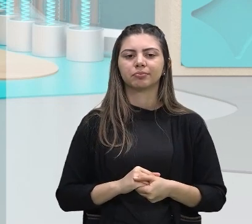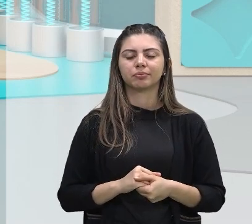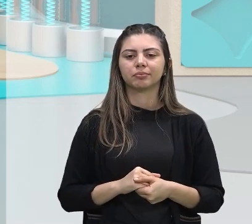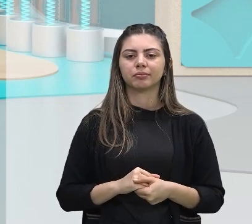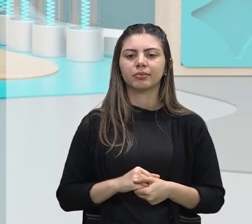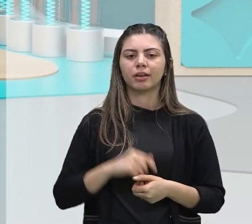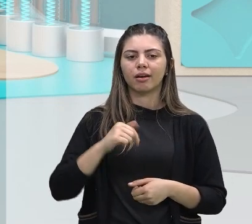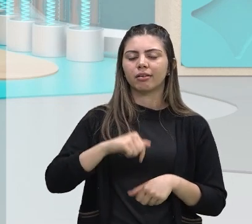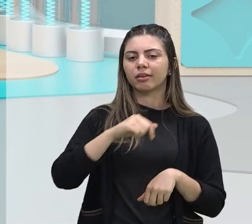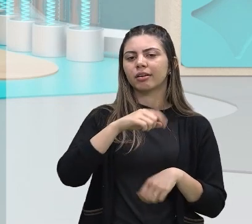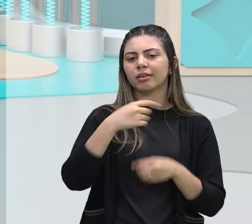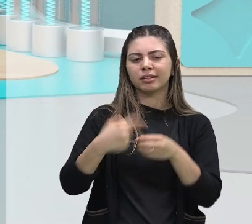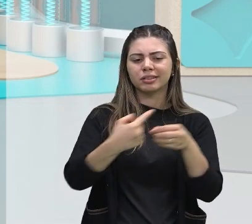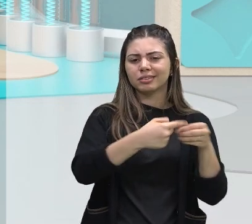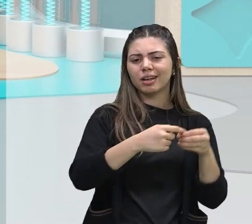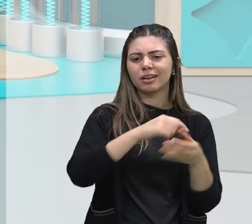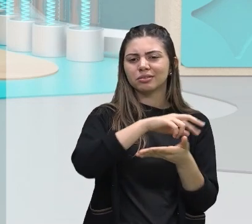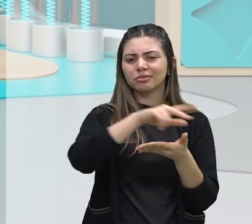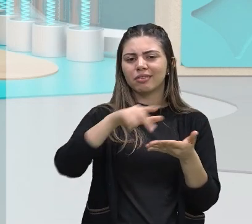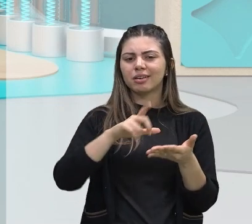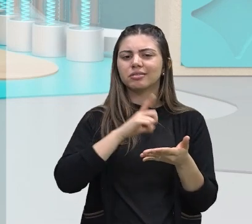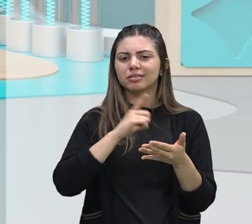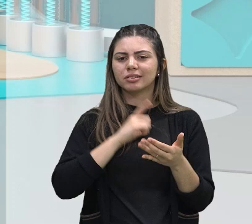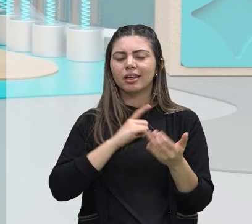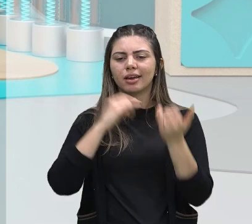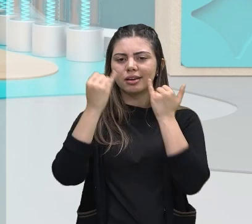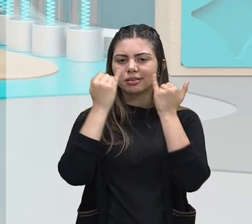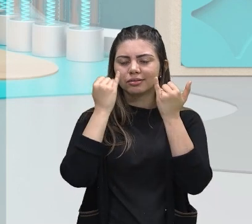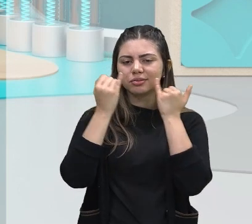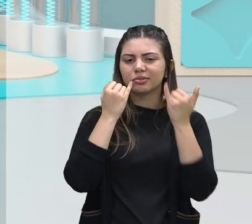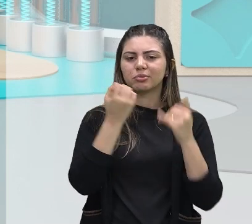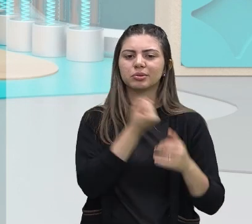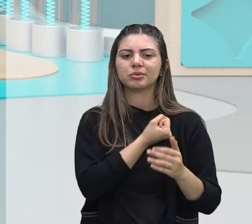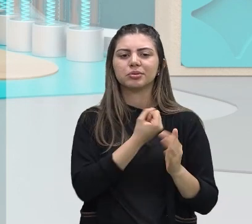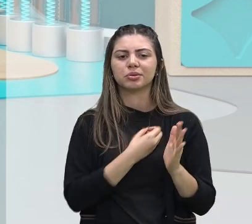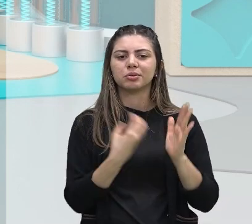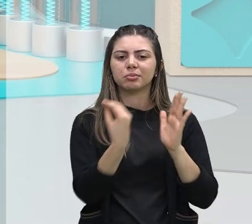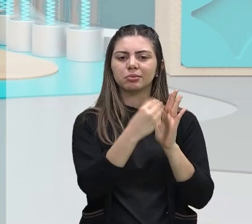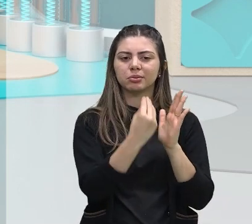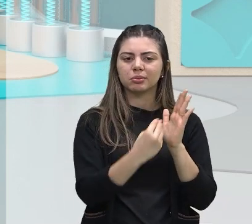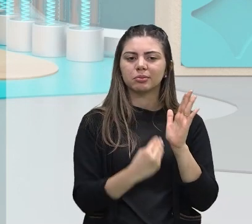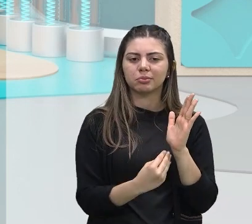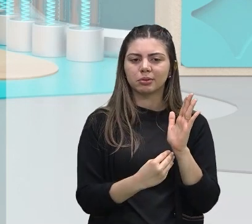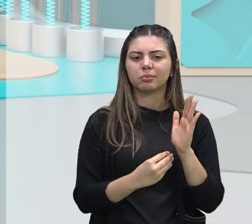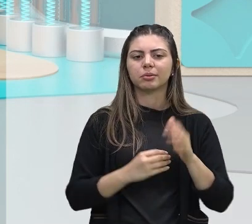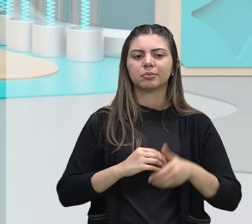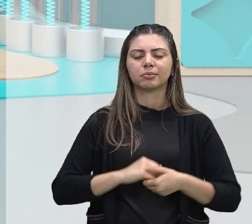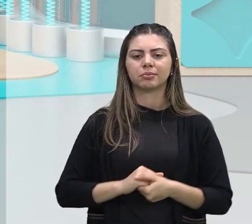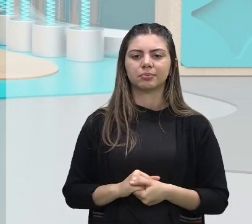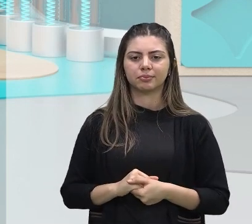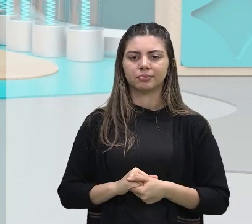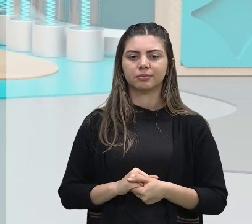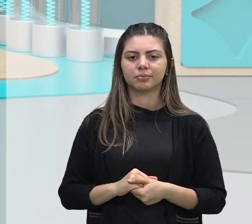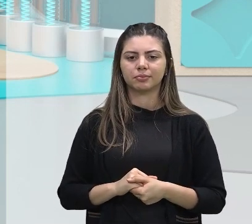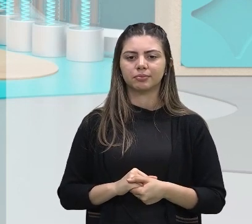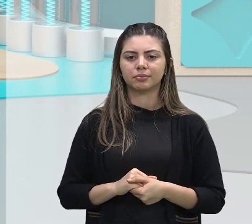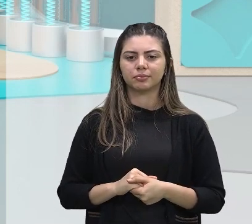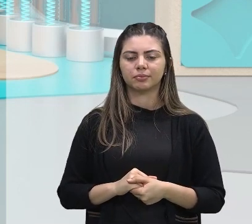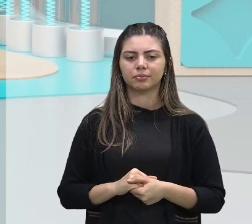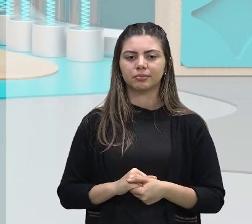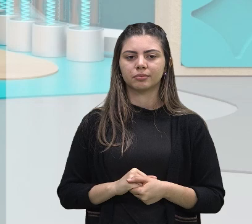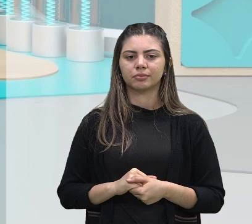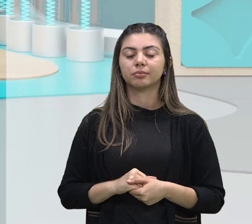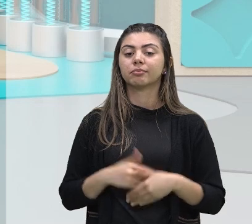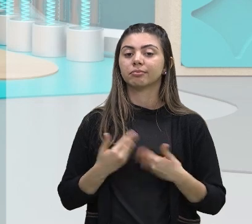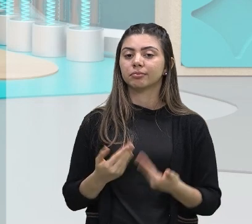Alagoas, Amazonas. Observem aí, ó, a menção honrosa, 124, né, no